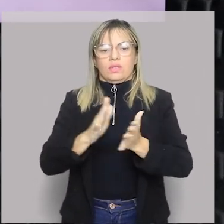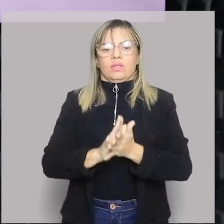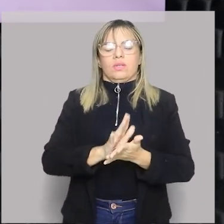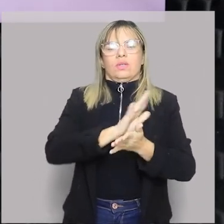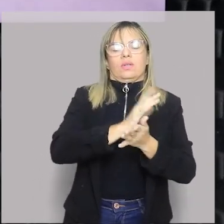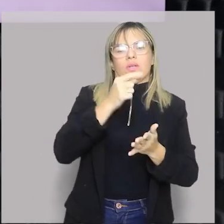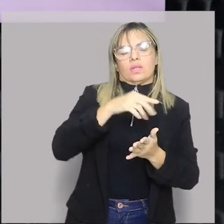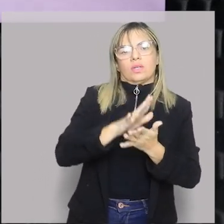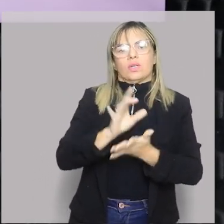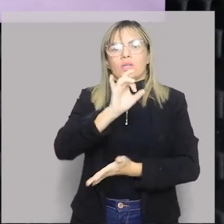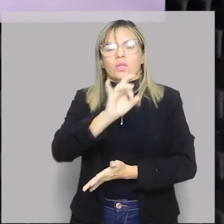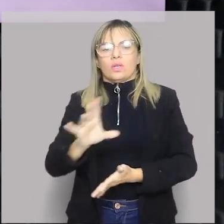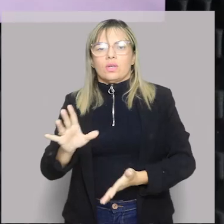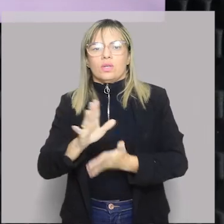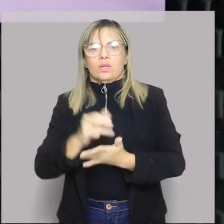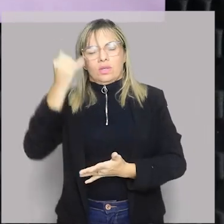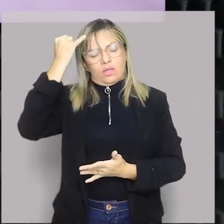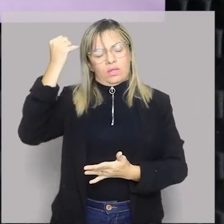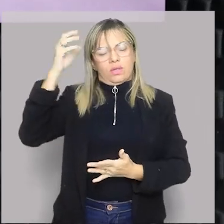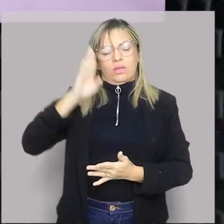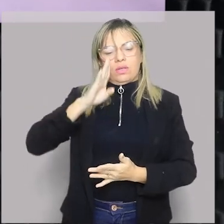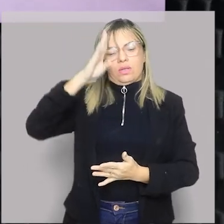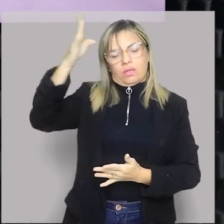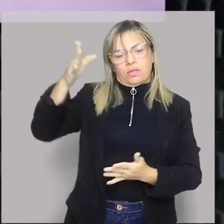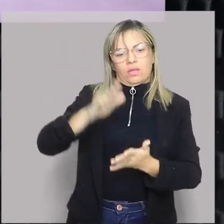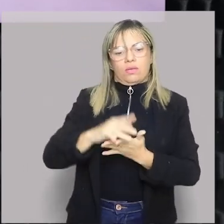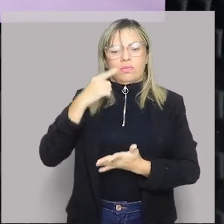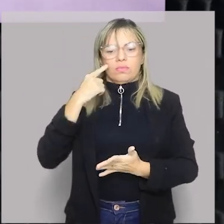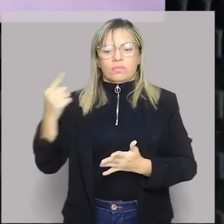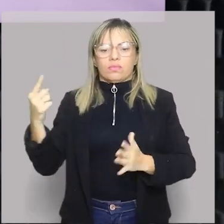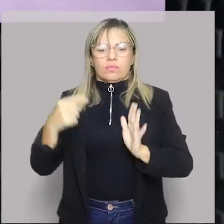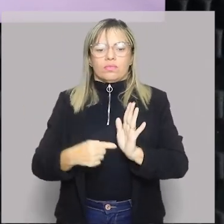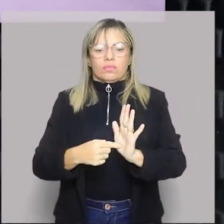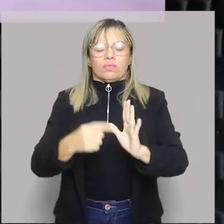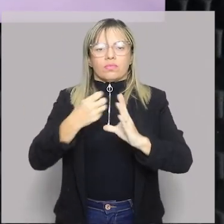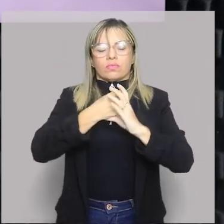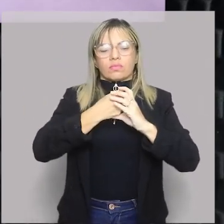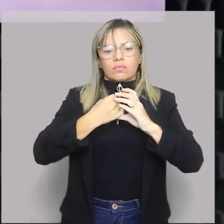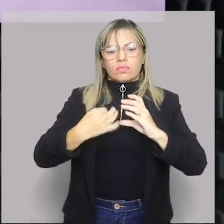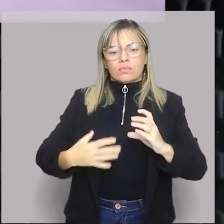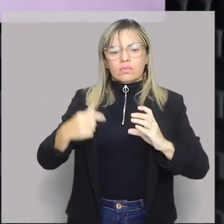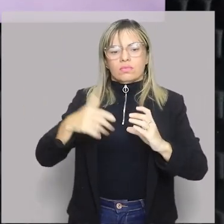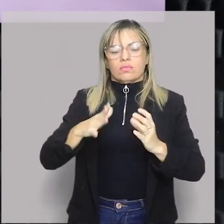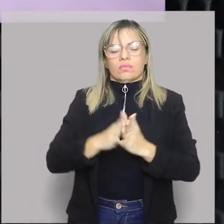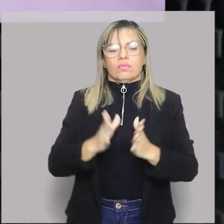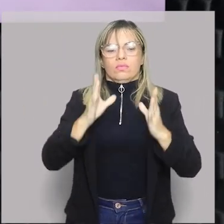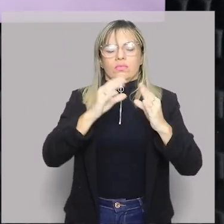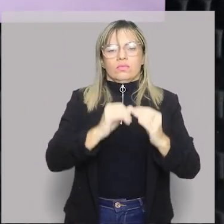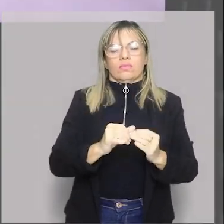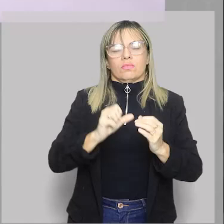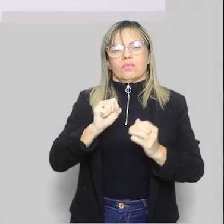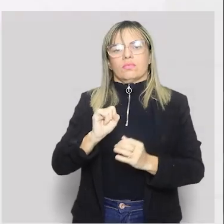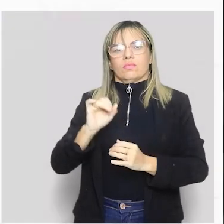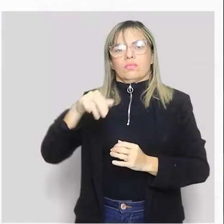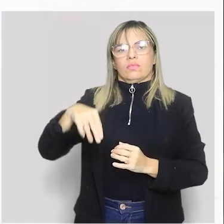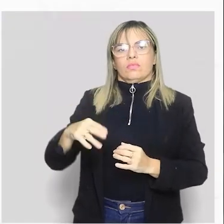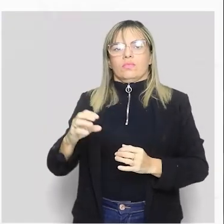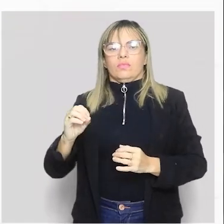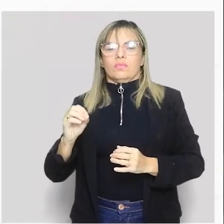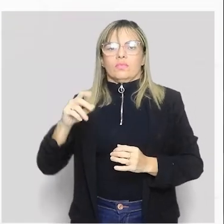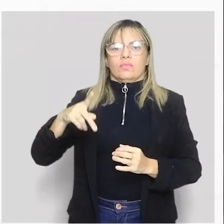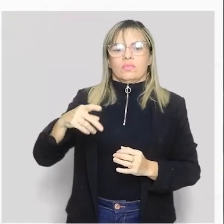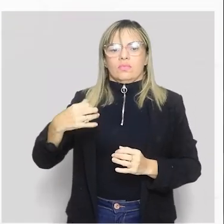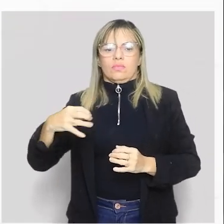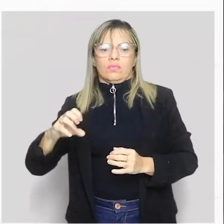as ideias principais do que trata a obra, tá? Então, isso é característica da sinopse. Diferente aí